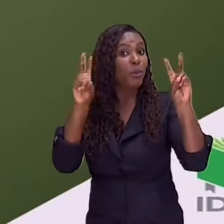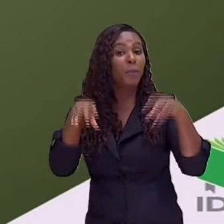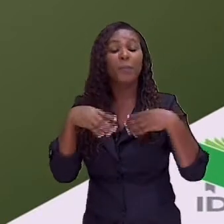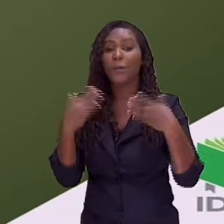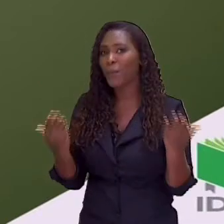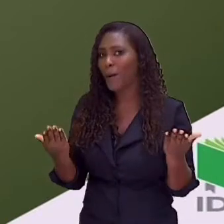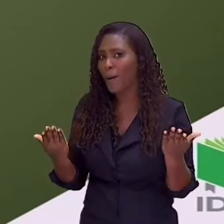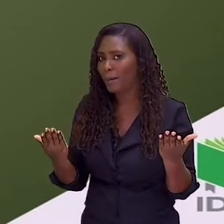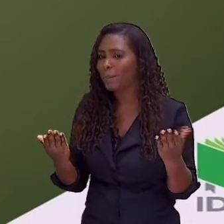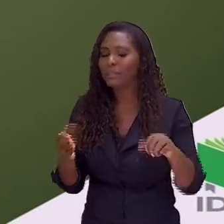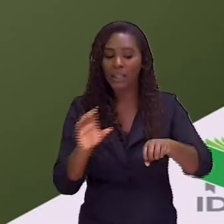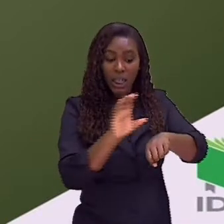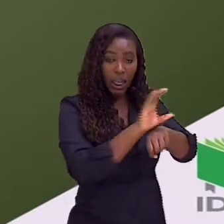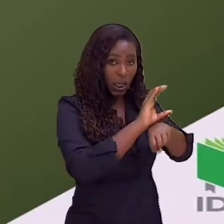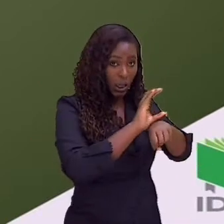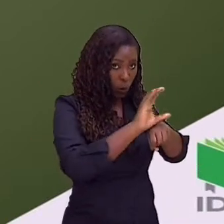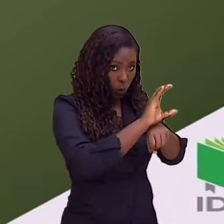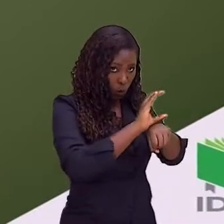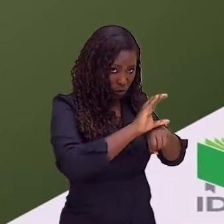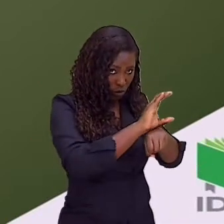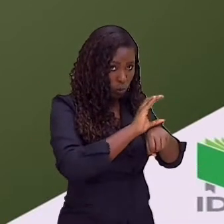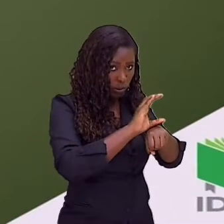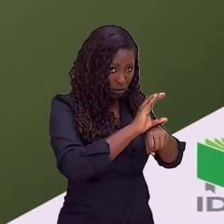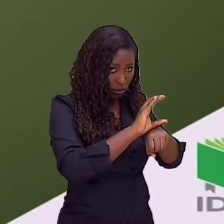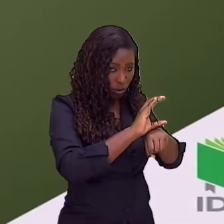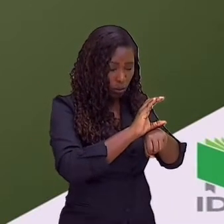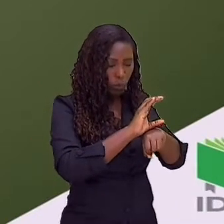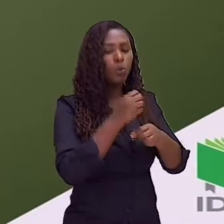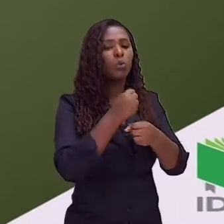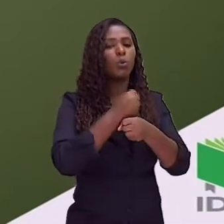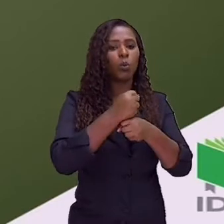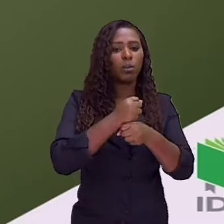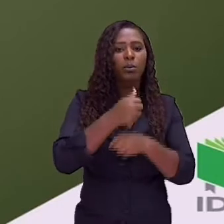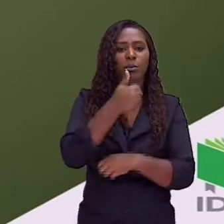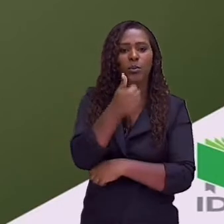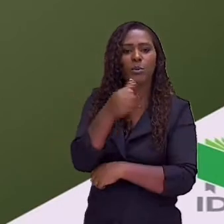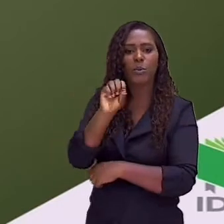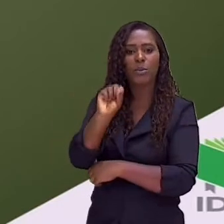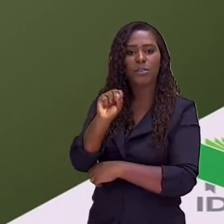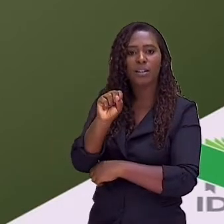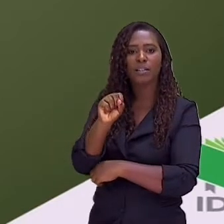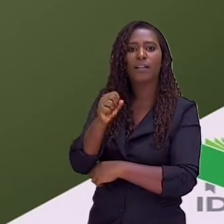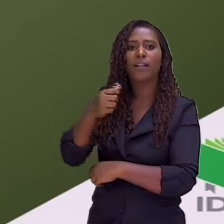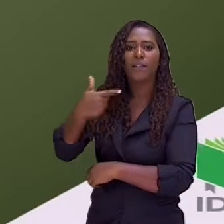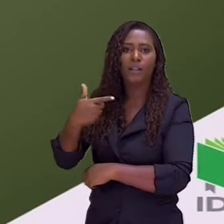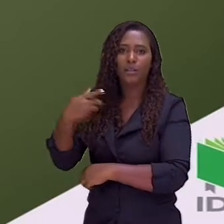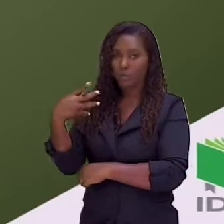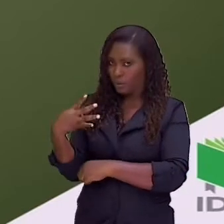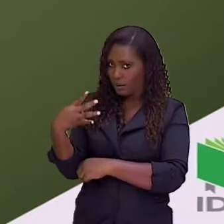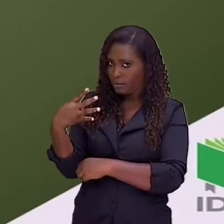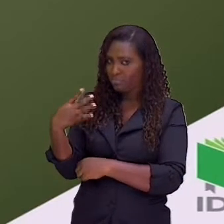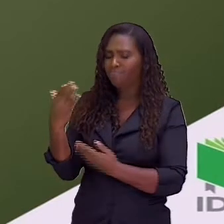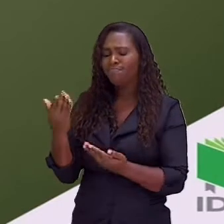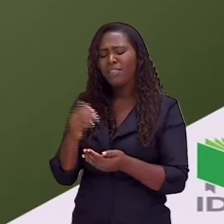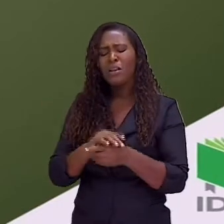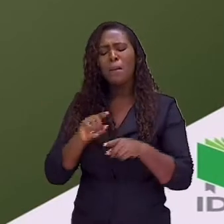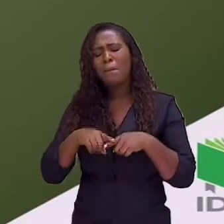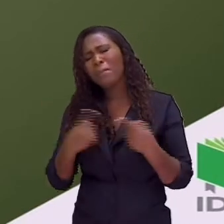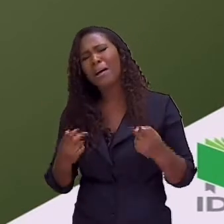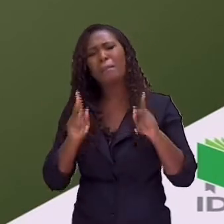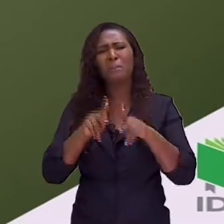de 1824. Sou Jorge Joelho, professor de História. Professor, mas qual a importância de falar sobre